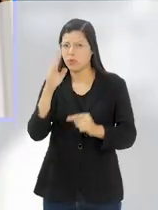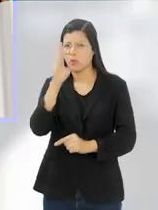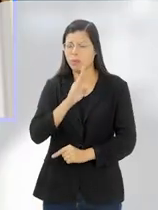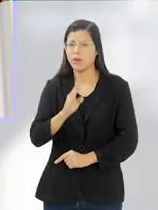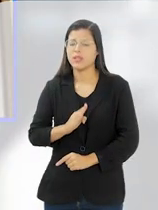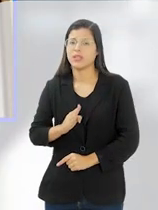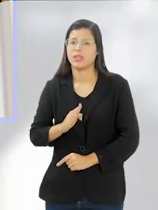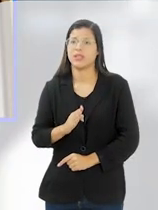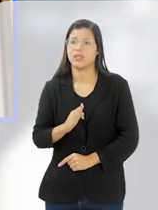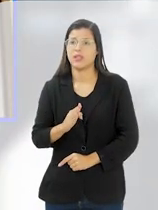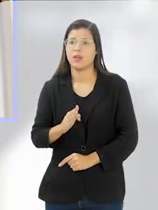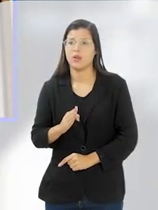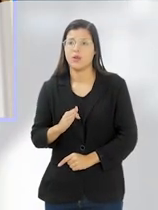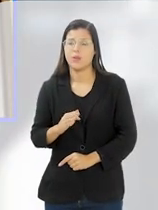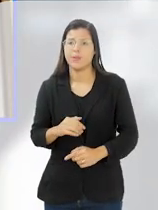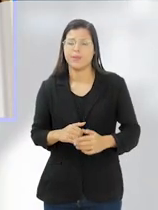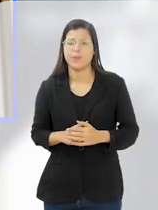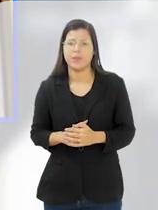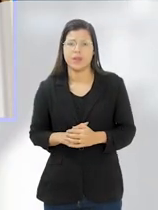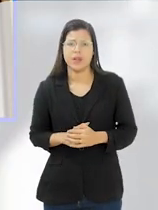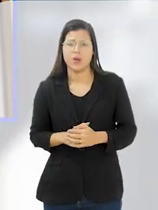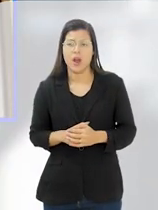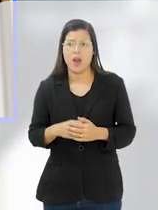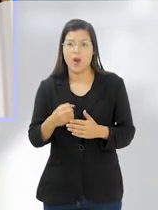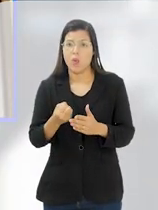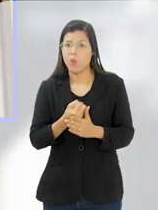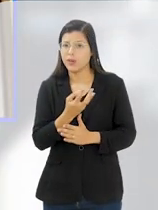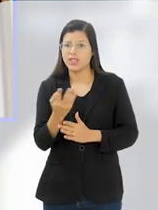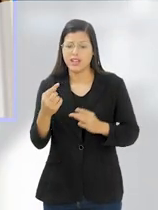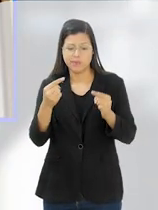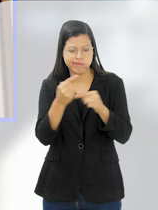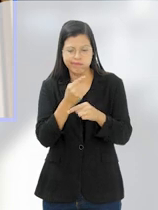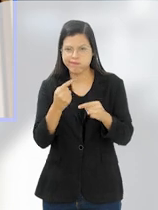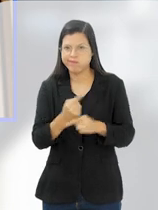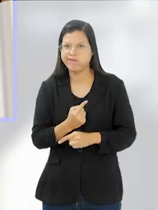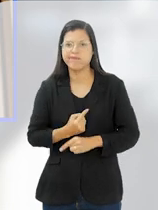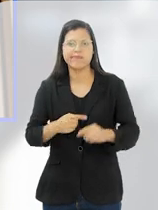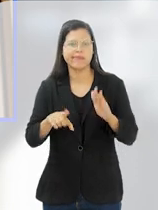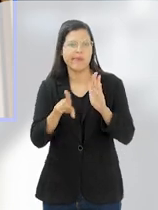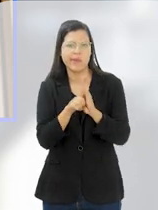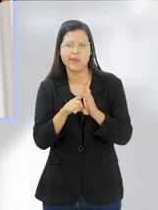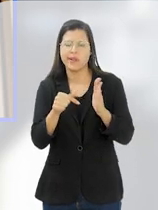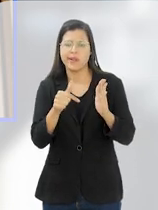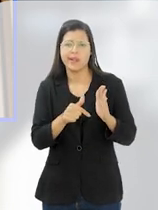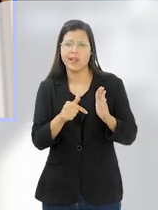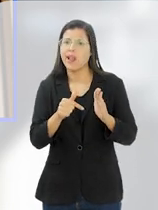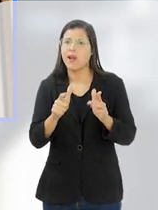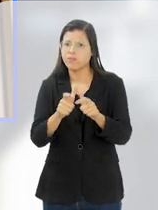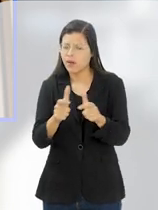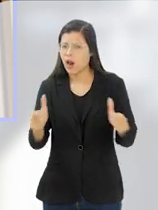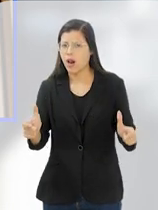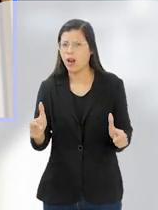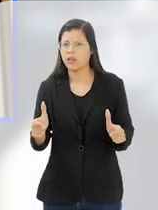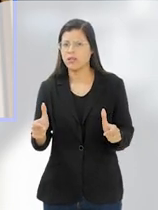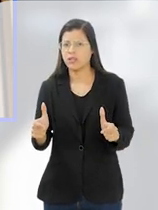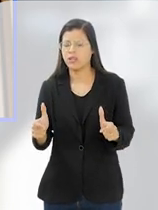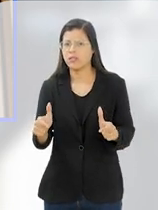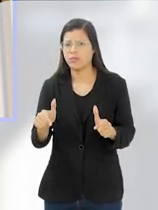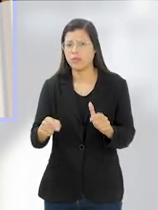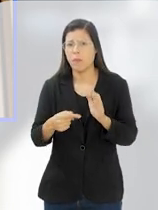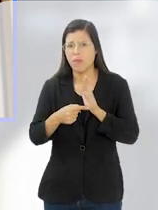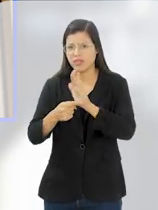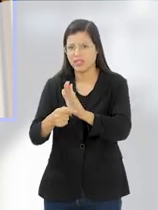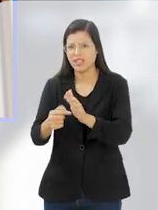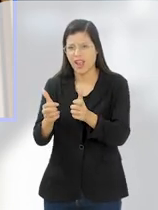Brasil, o número de ilegalidades que estão sendo cometidas é enorme. E você expor crianças a jogo